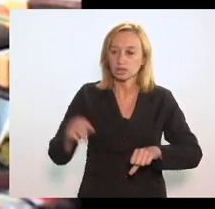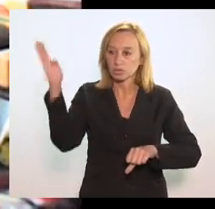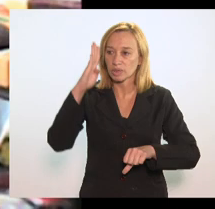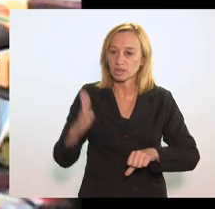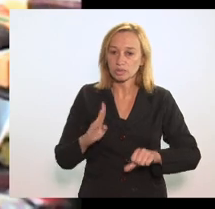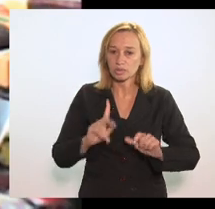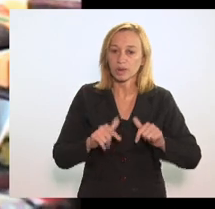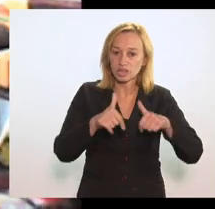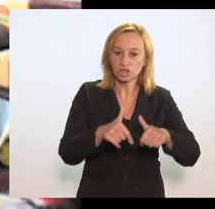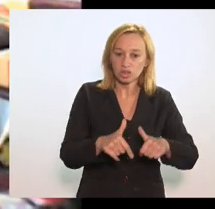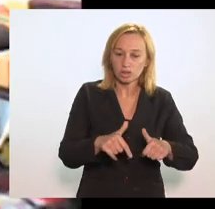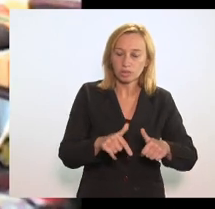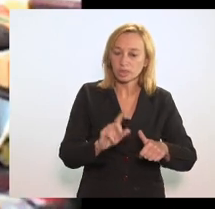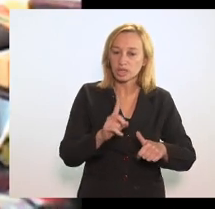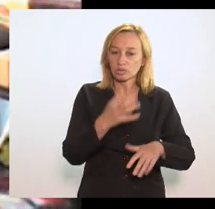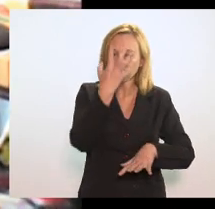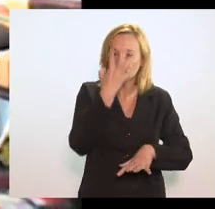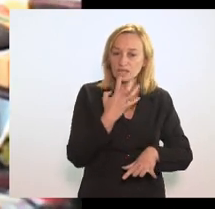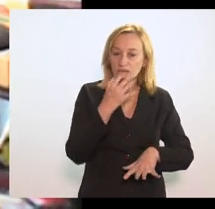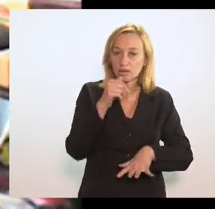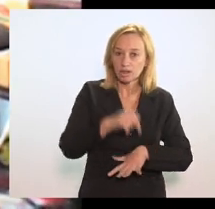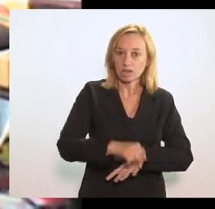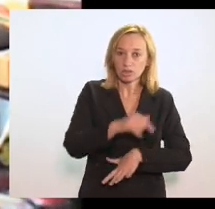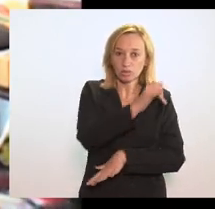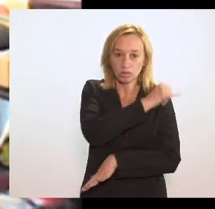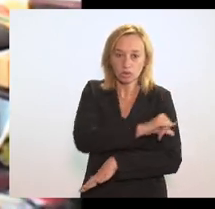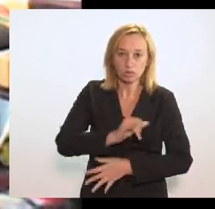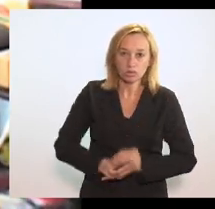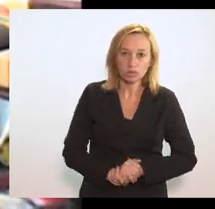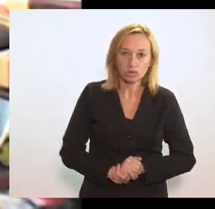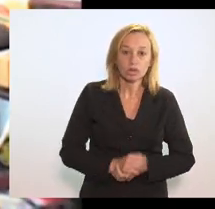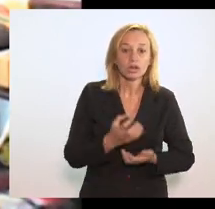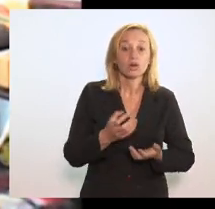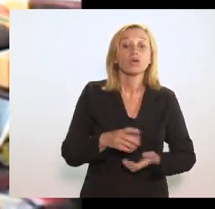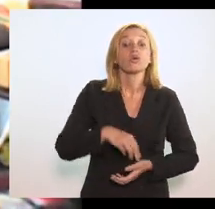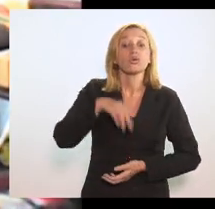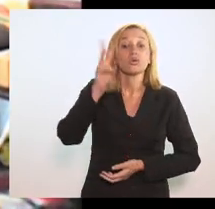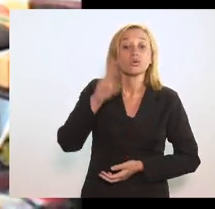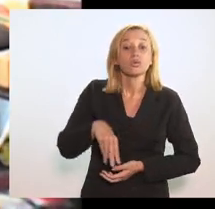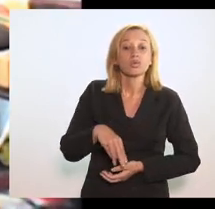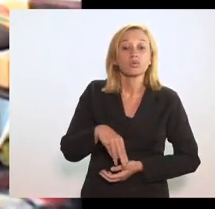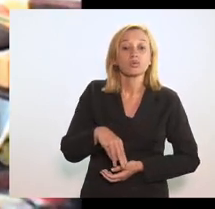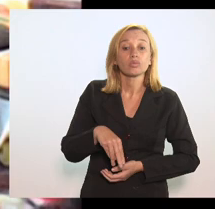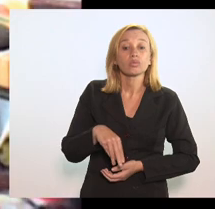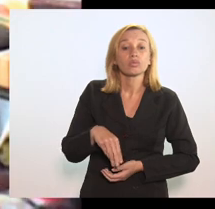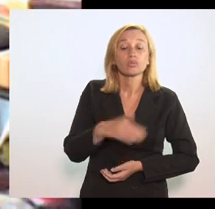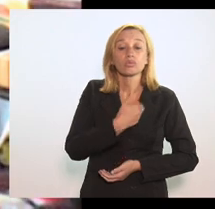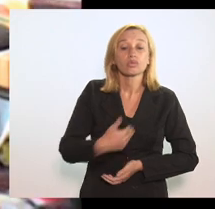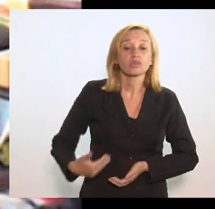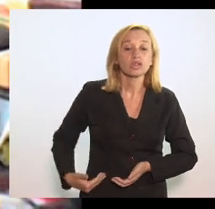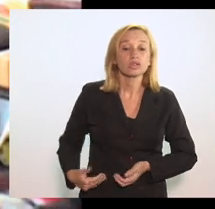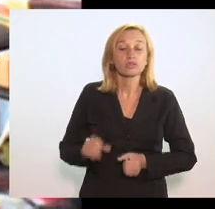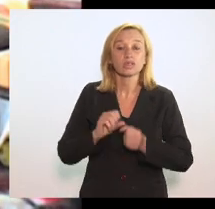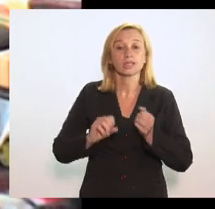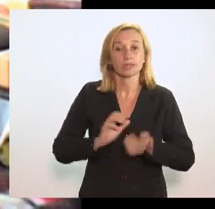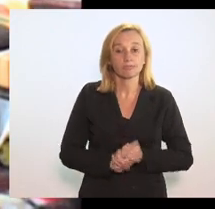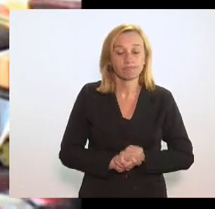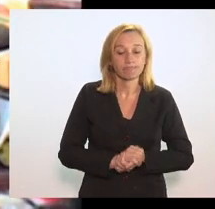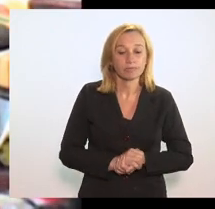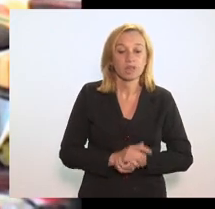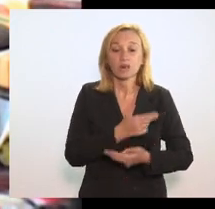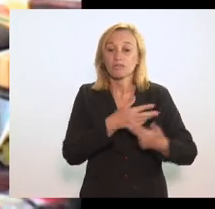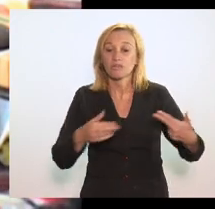que a situação não fique tão grave aqui, o que é que o governador Cláudio Castro tem feito e o que é que vários deputados hoje